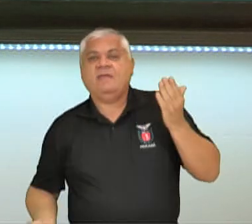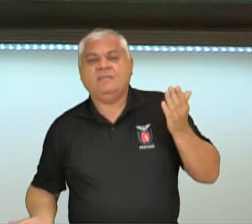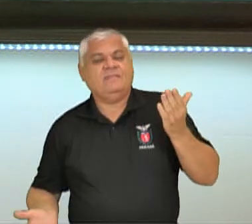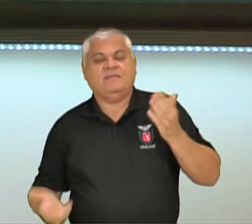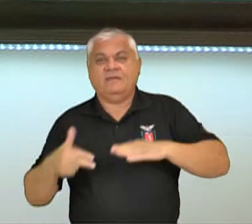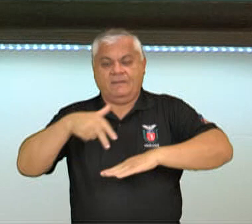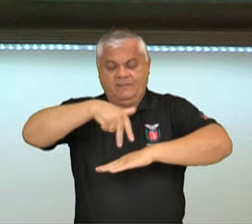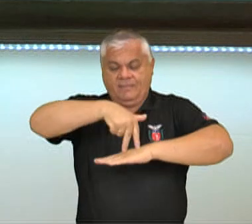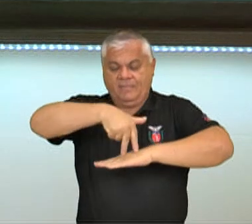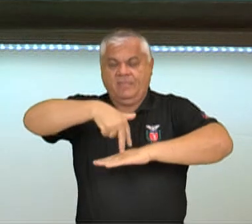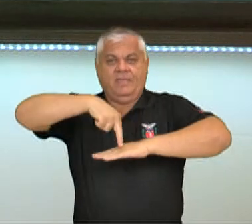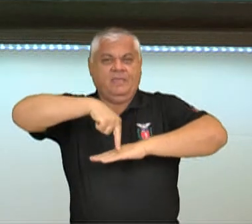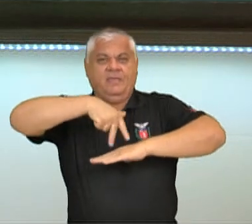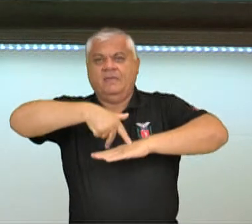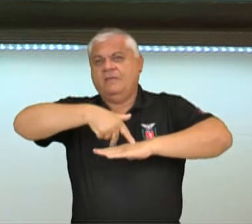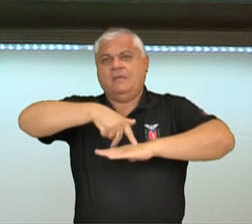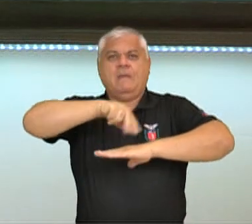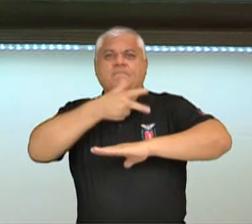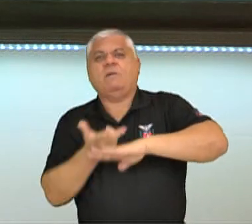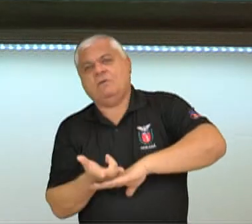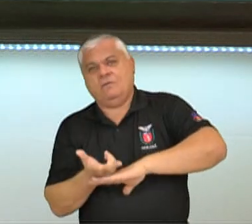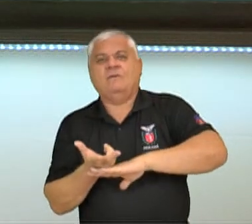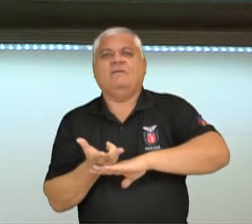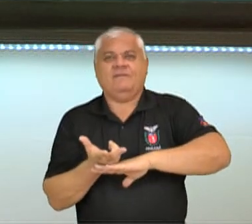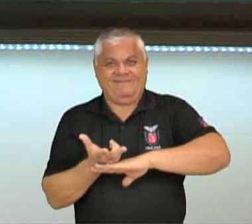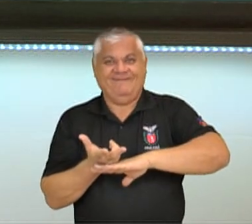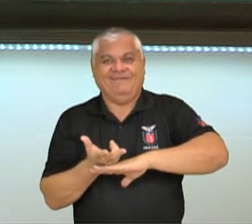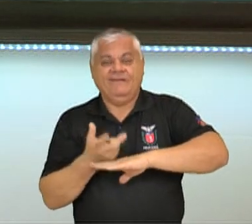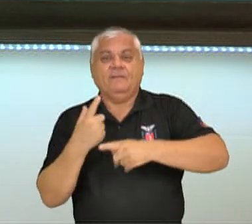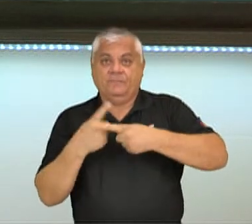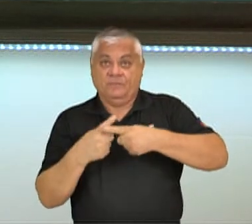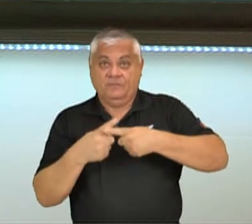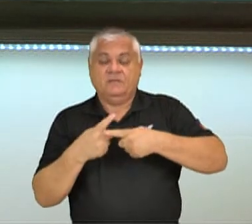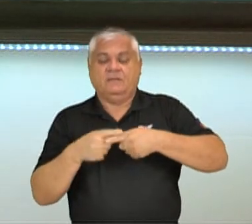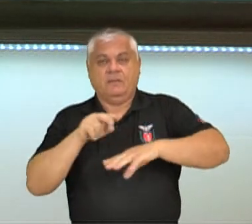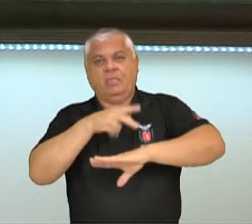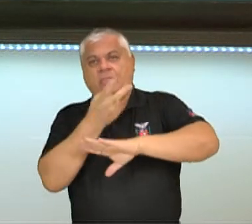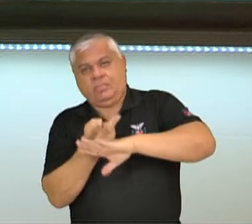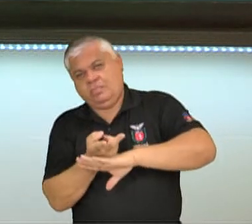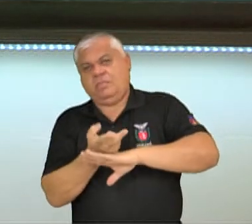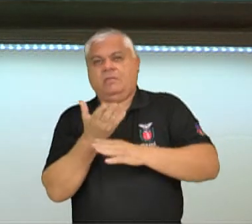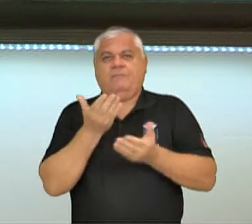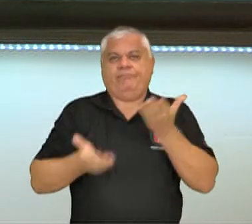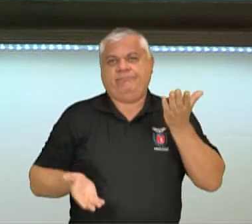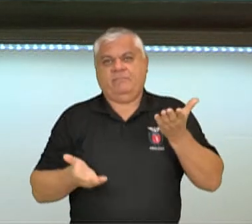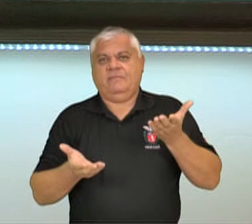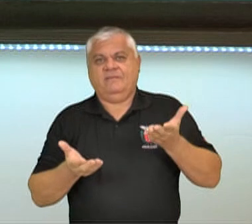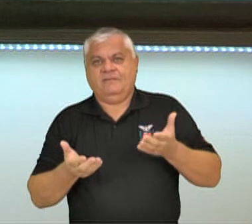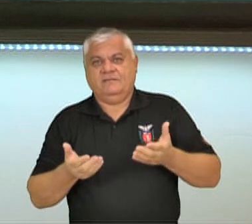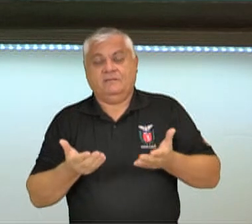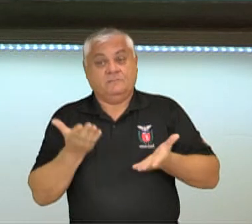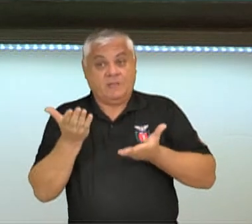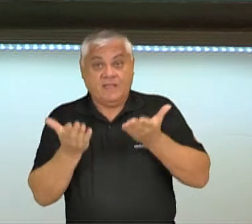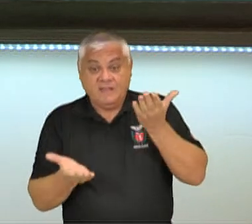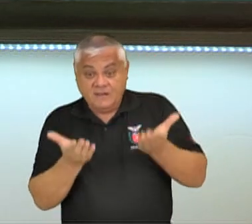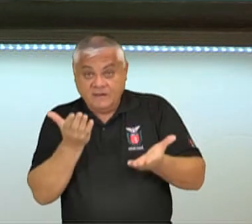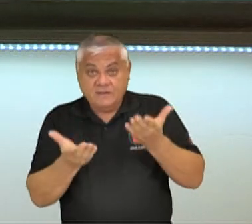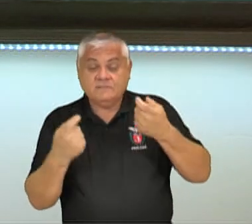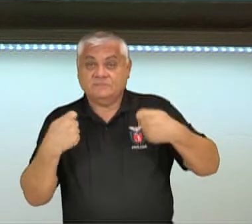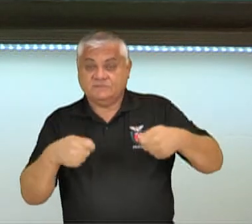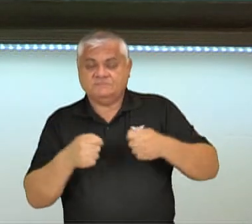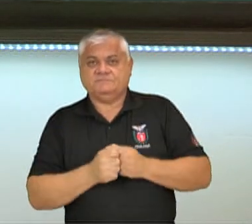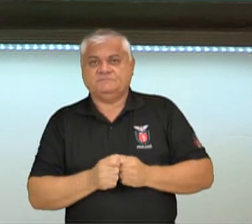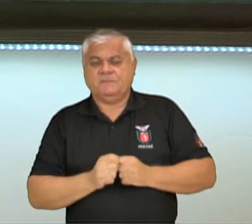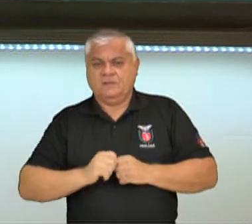controle do centro de gravidade, nós vamos cair, porque nós desequilibramos. Então, o capoeirista, quando